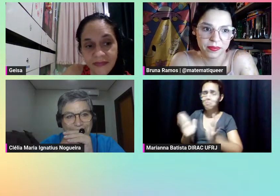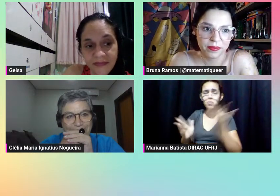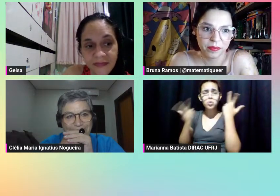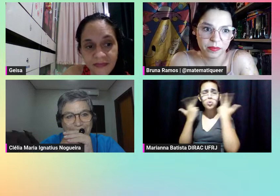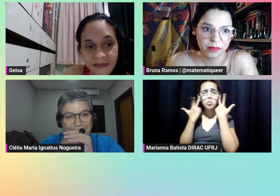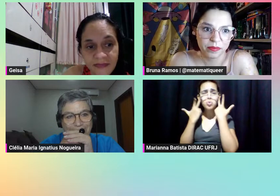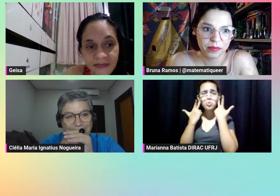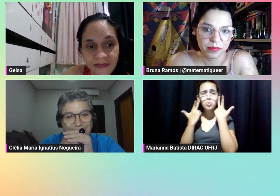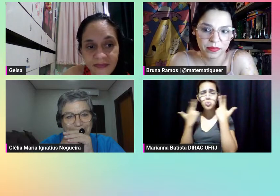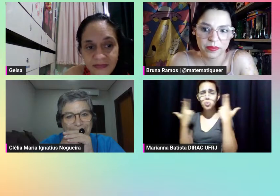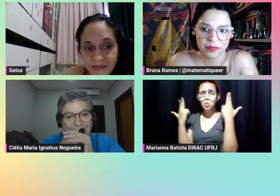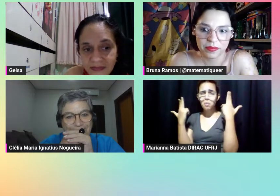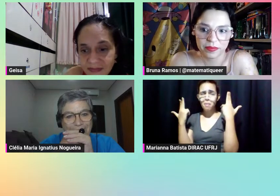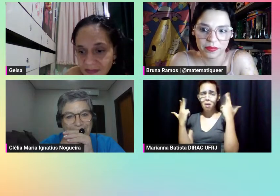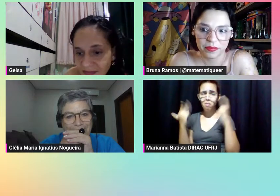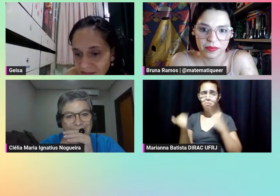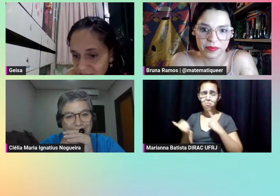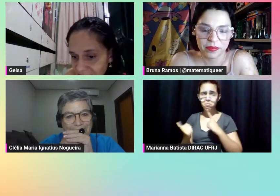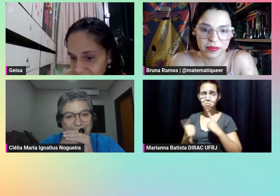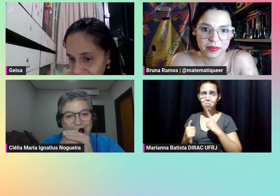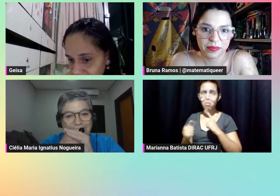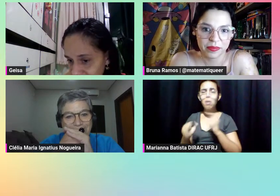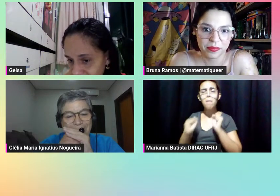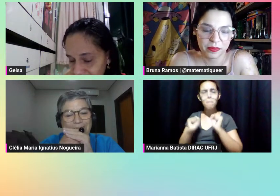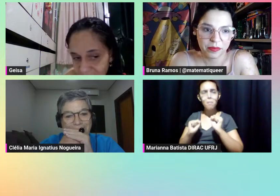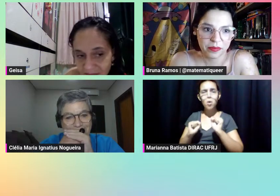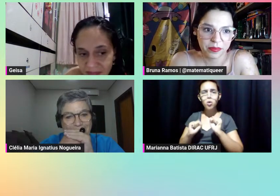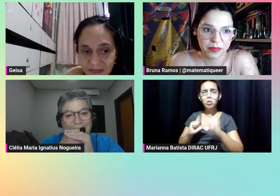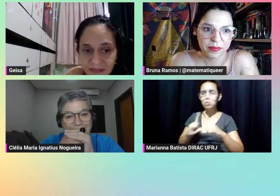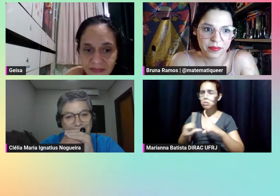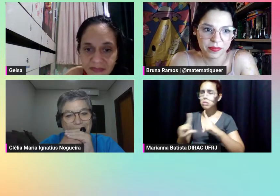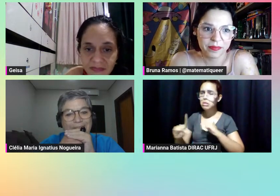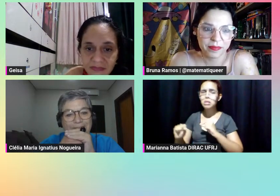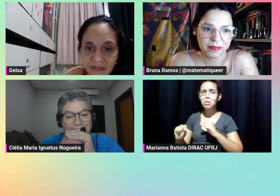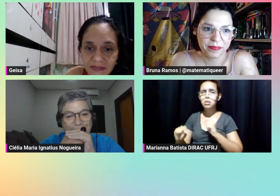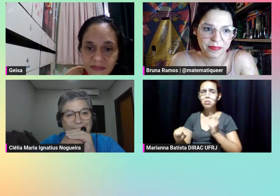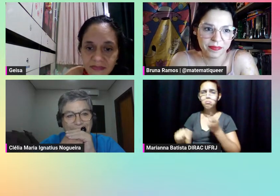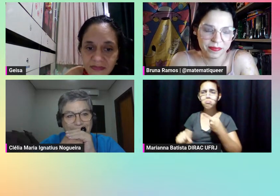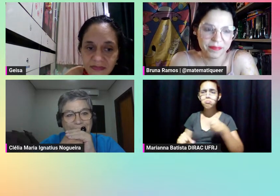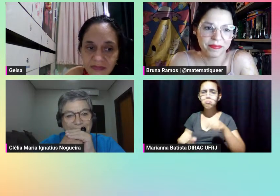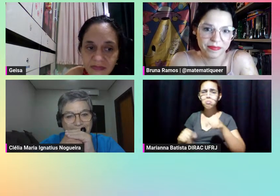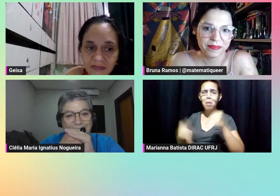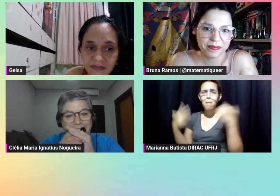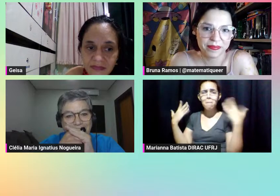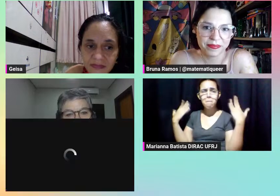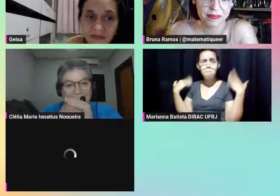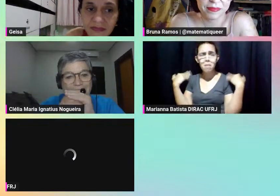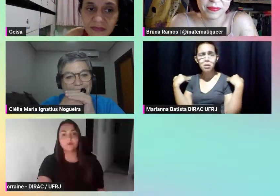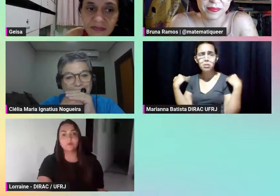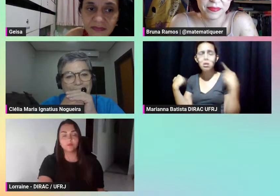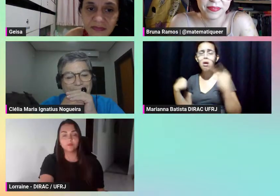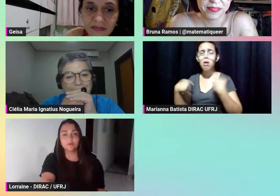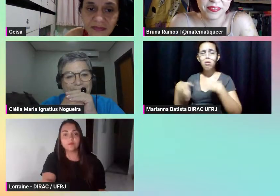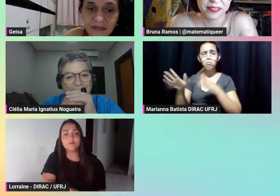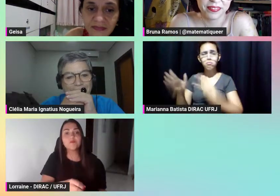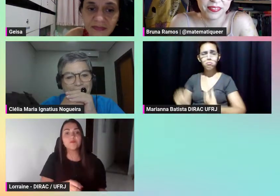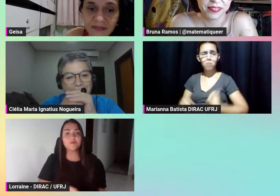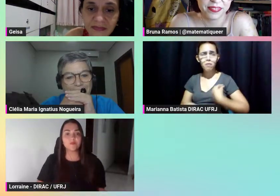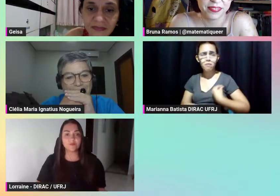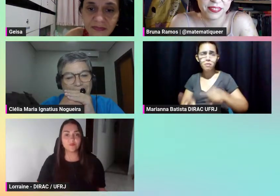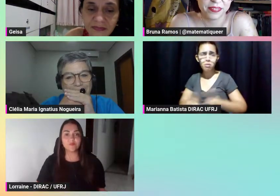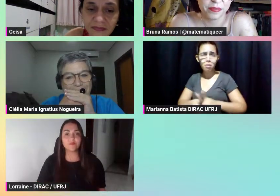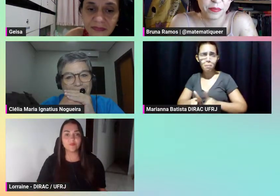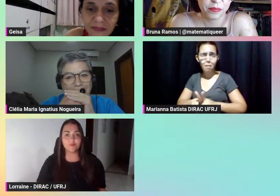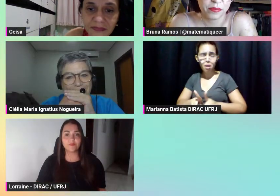nem que seja para sair, sabe? Para tomar um chope, sabe? Faz parte da vida, gente. A gente tem que viver também, né?